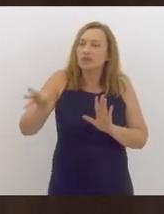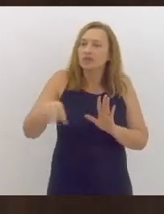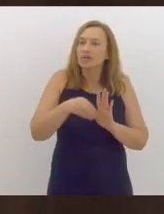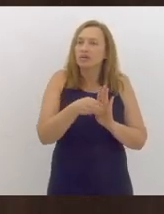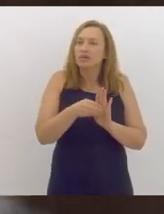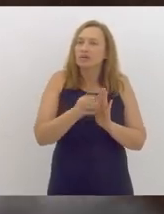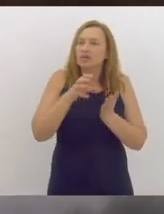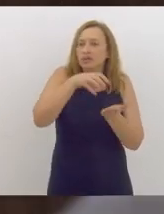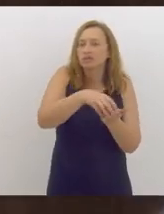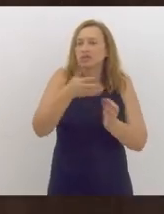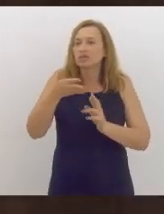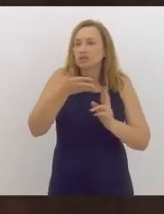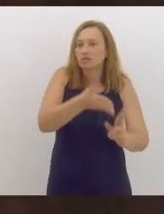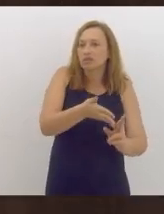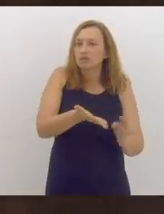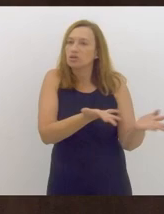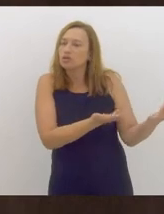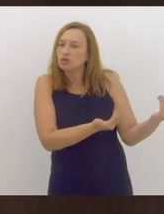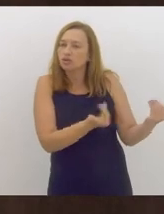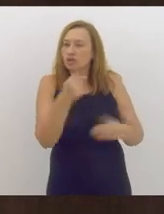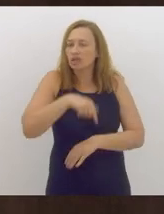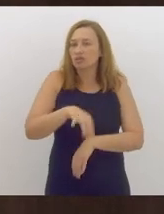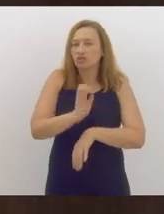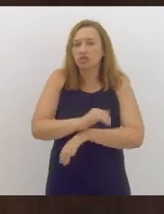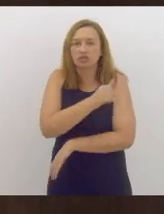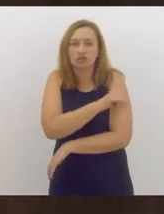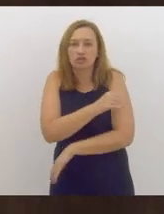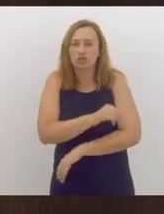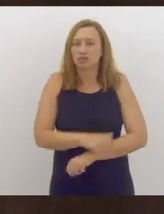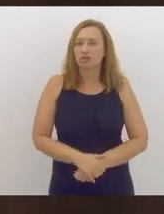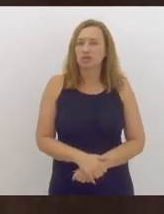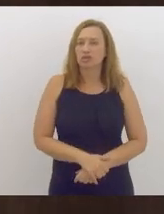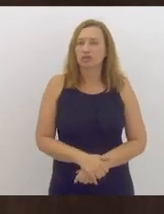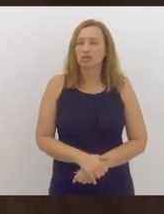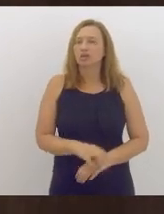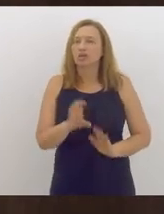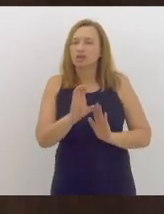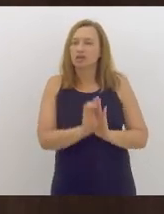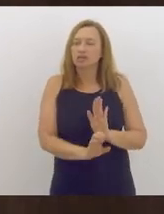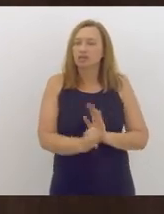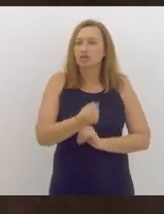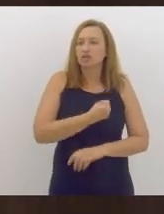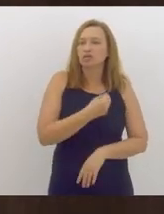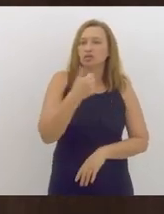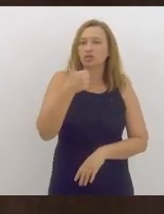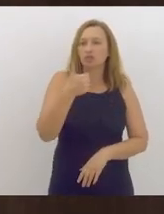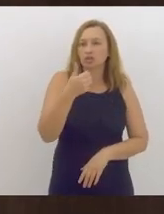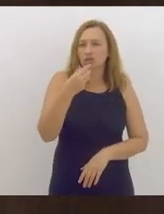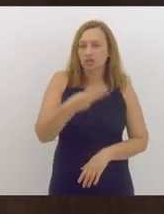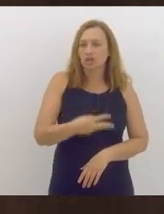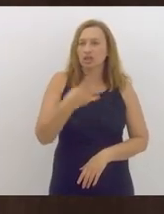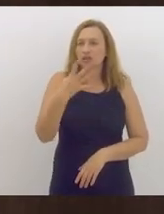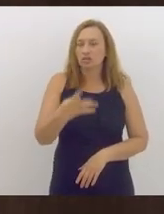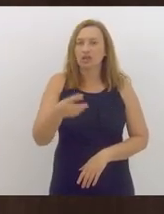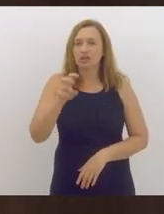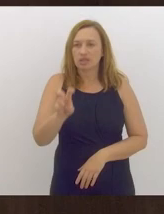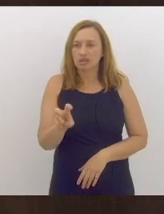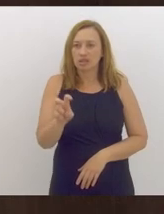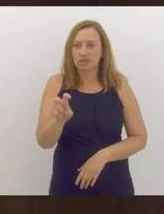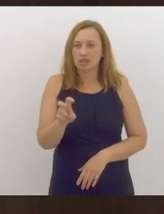dos centros de referência da juventude aqui no Estado do Rio de Janeiro. As emendas de número 3, 4 e